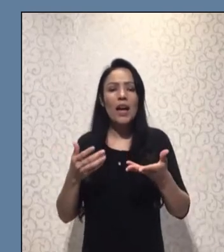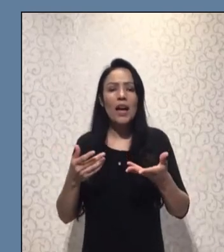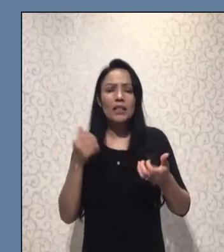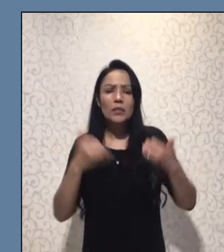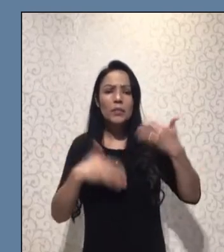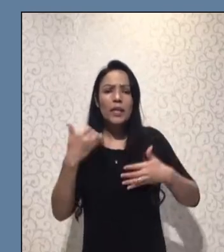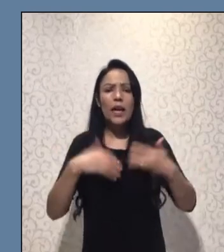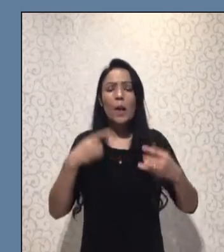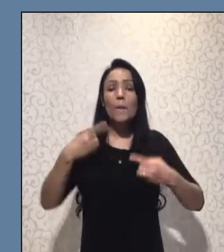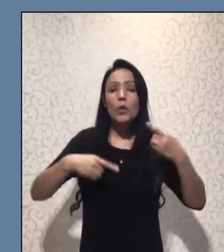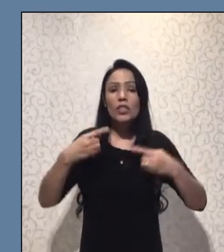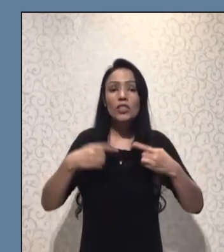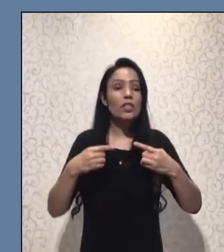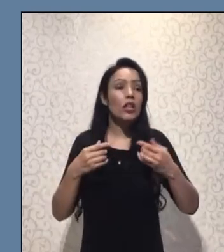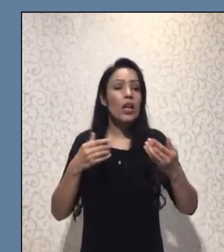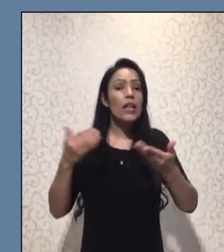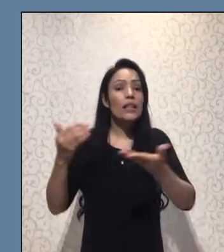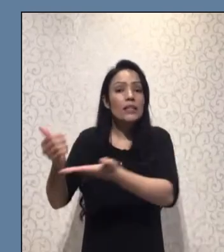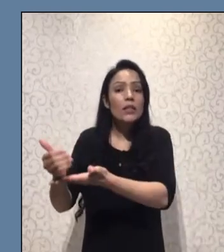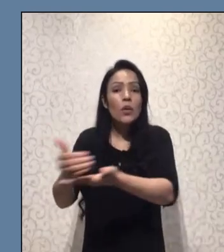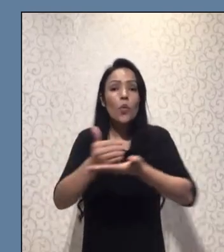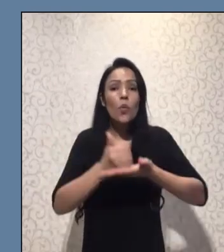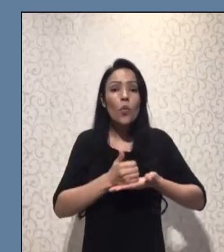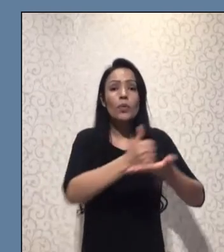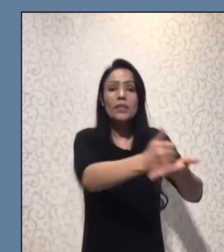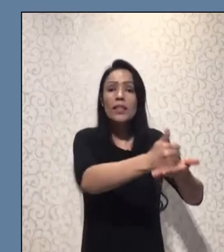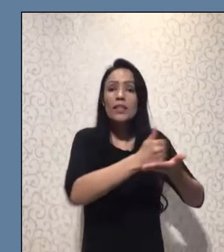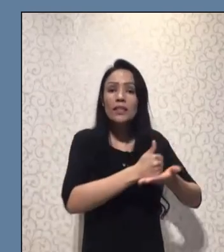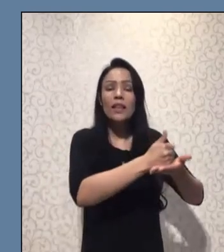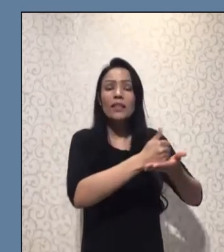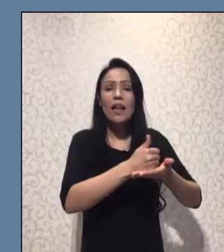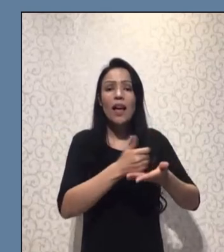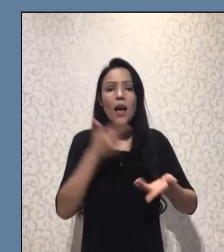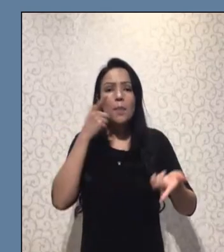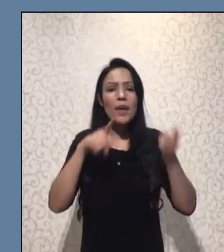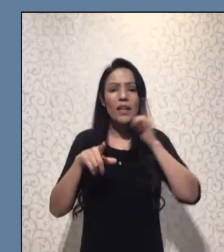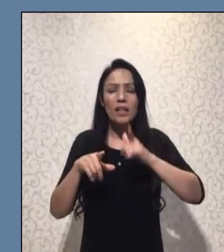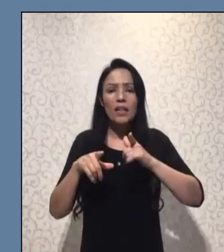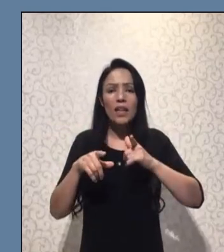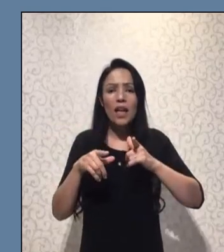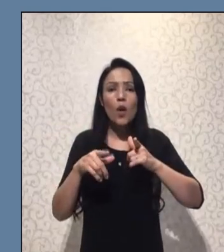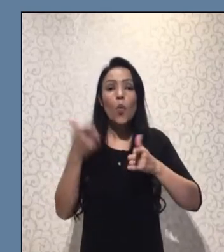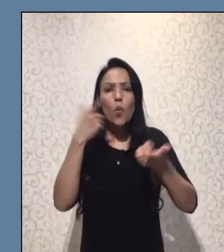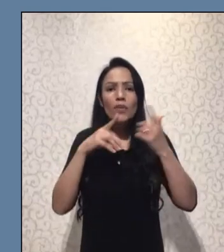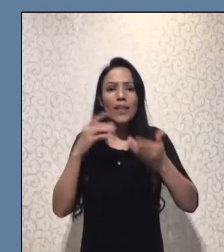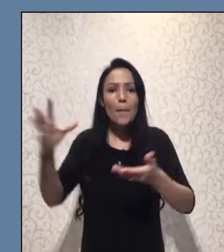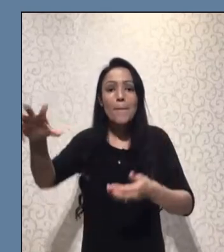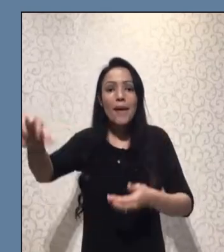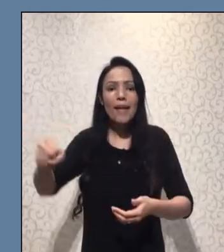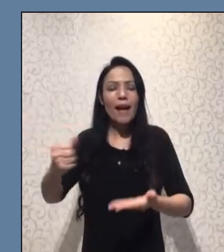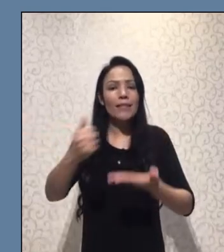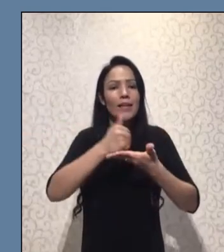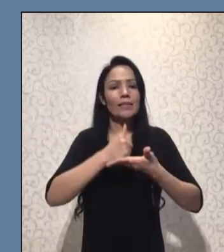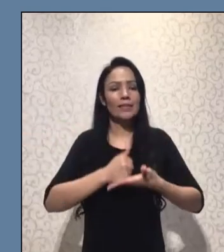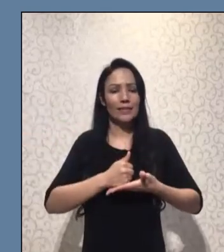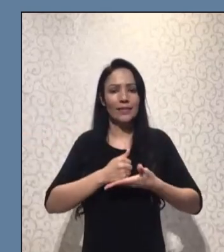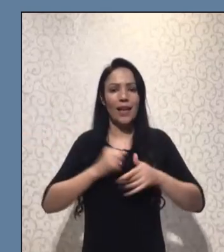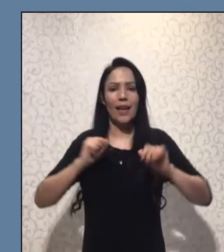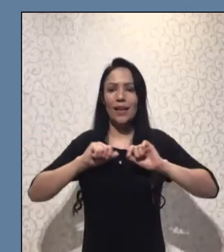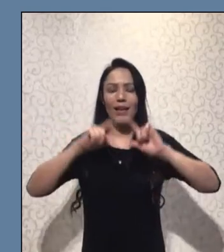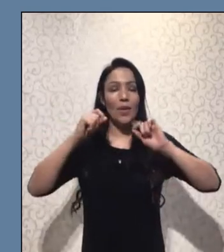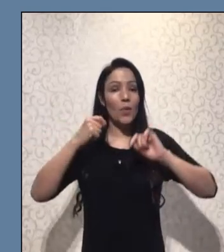tão fundamentais de serem mantidas para os museus públicos, né? Então, só queria te dar esse gancho, porque eu lembro do olho brilhando da Rosana